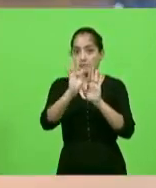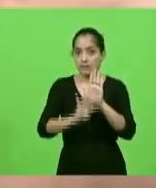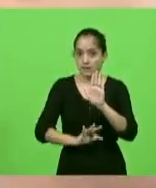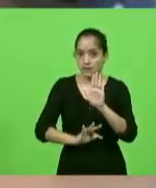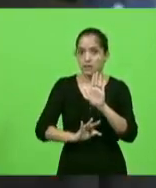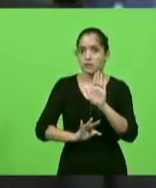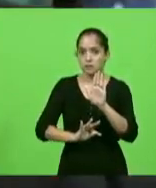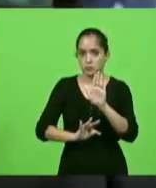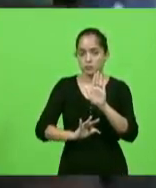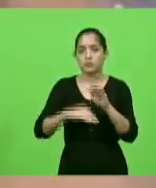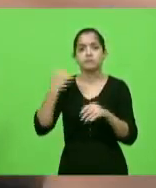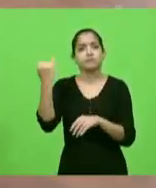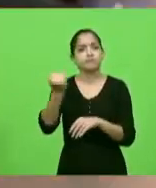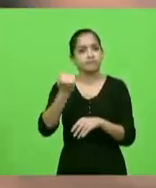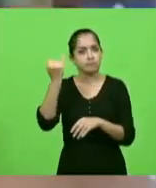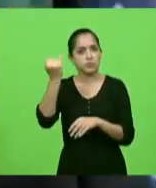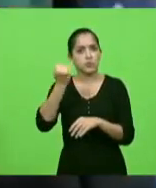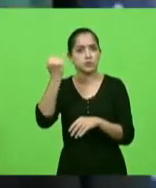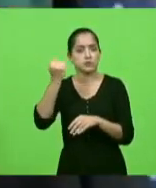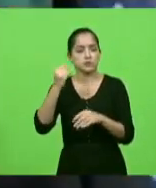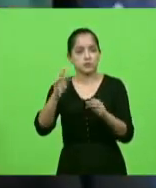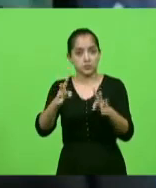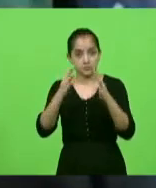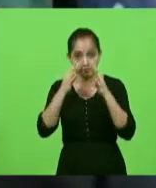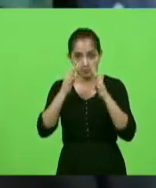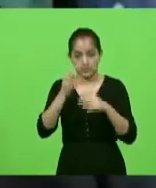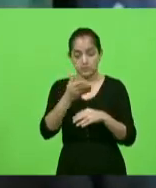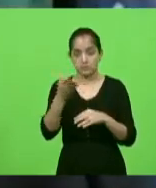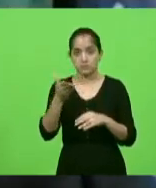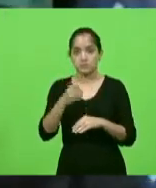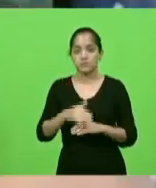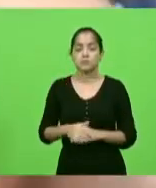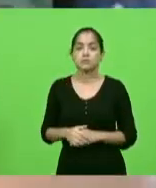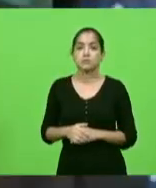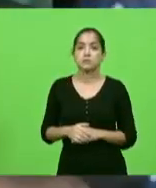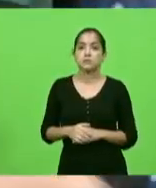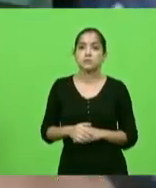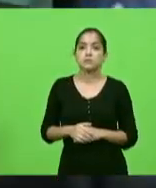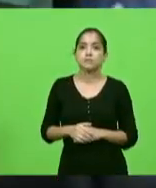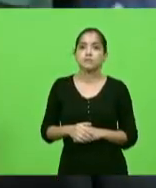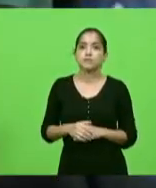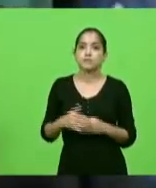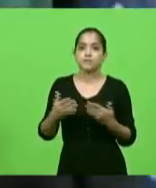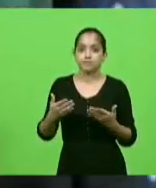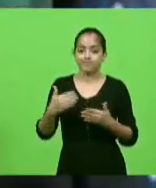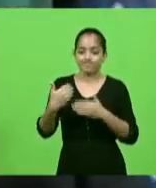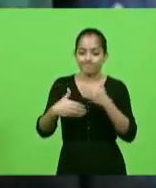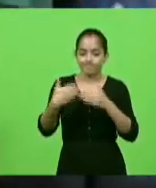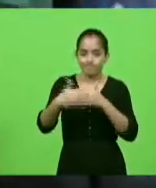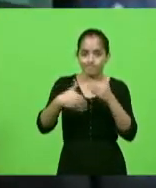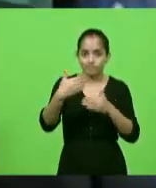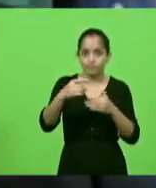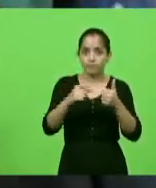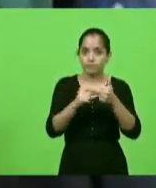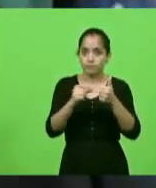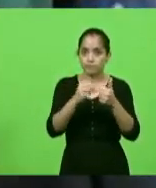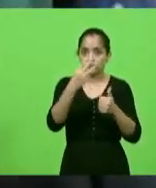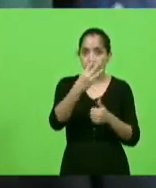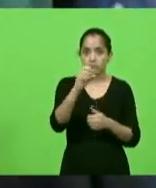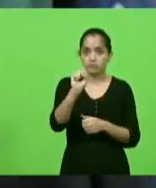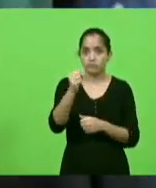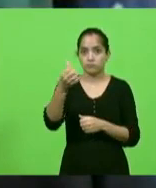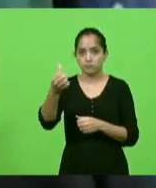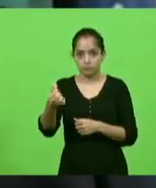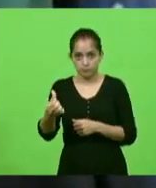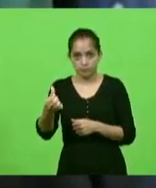legais extremamente importante então chama atenção de vossa excelência a situação estaria imposto no artigo